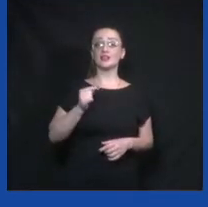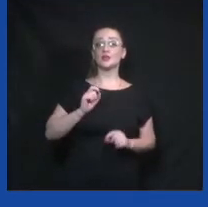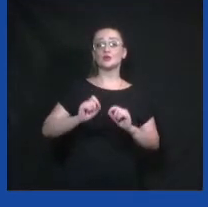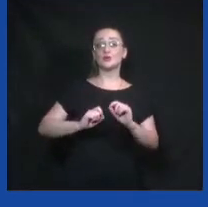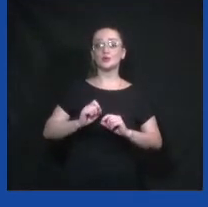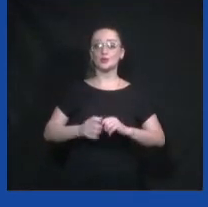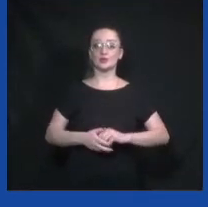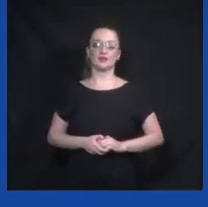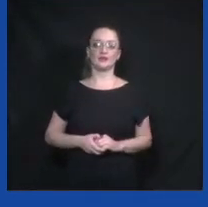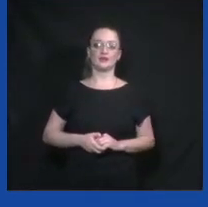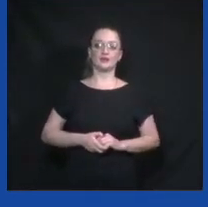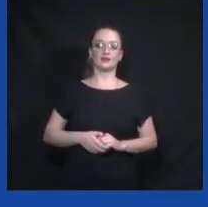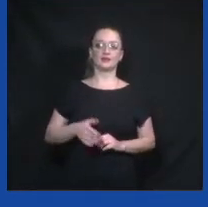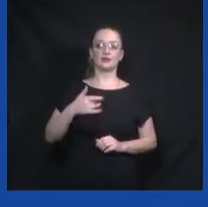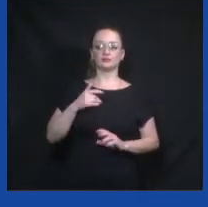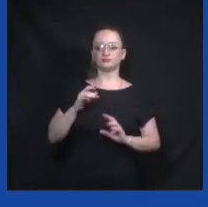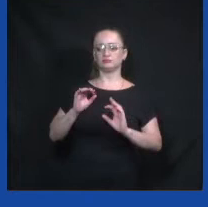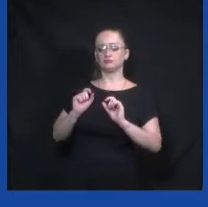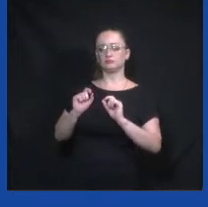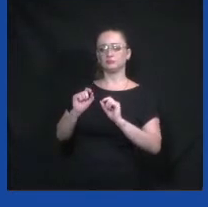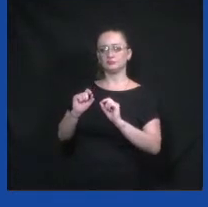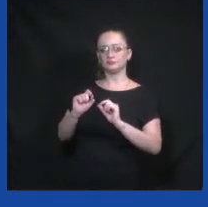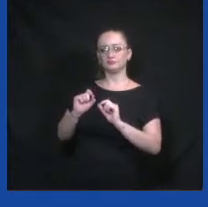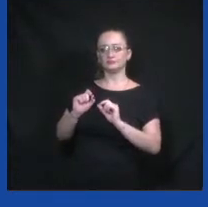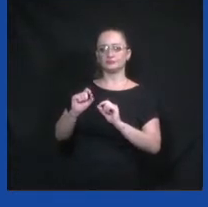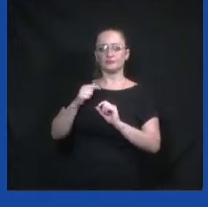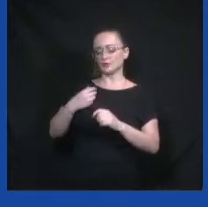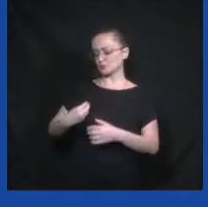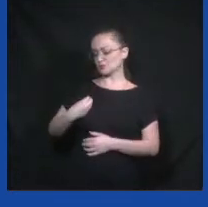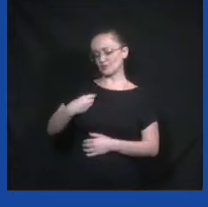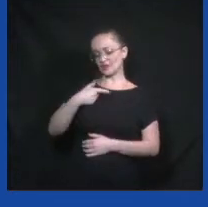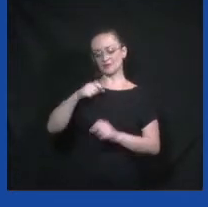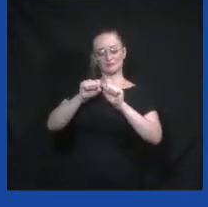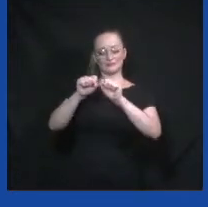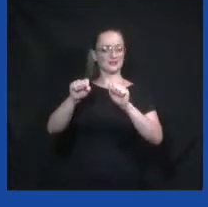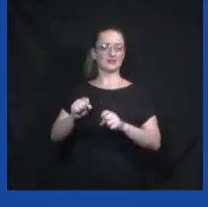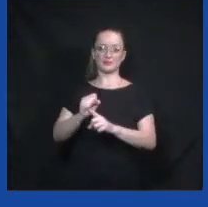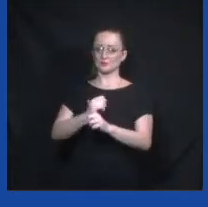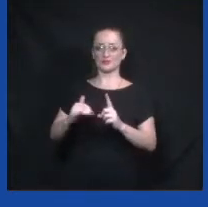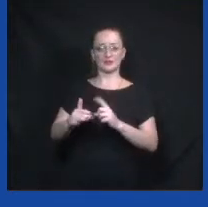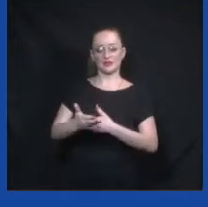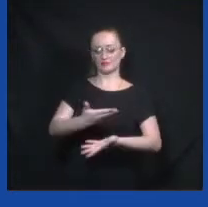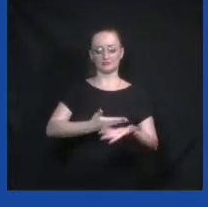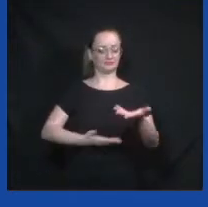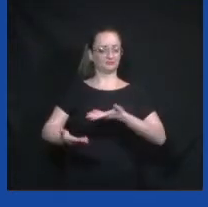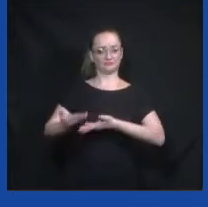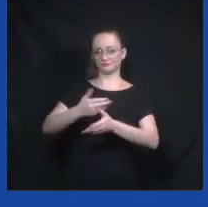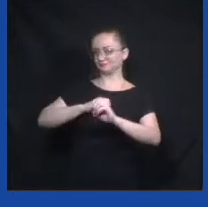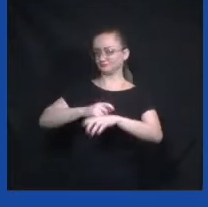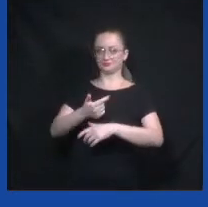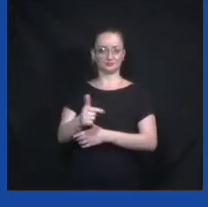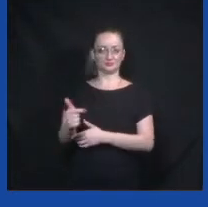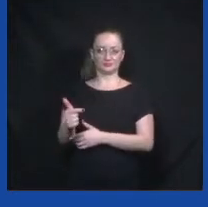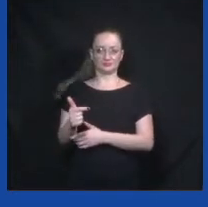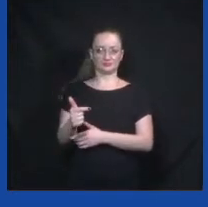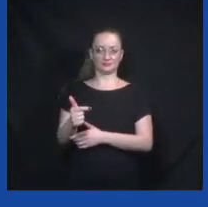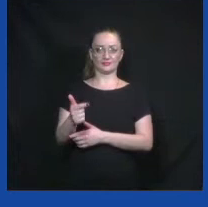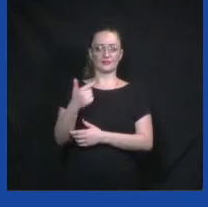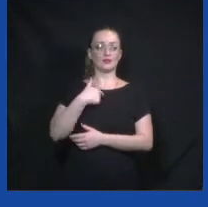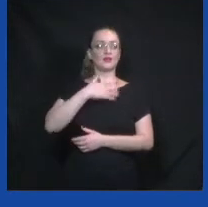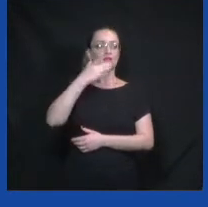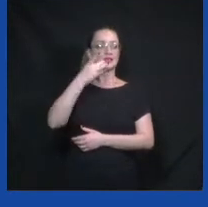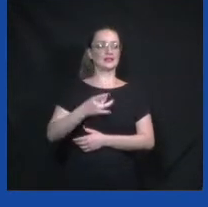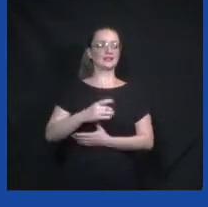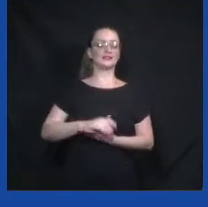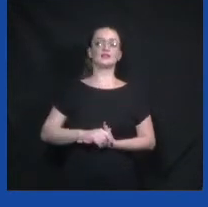né, ao fato de que isso não está presente no nosso sistema de socialização e de ensino. Não está. Vamos ser realistas.